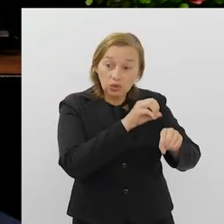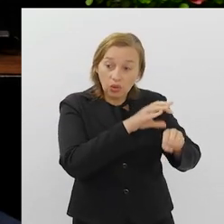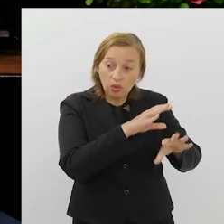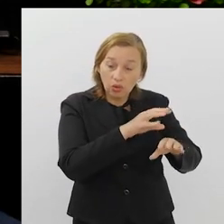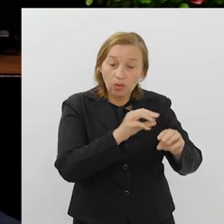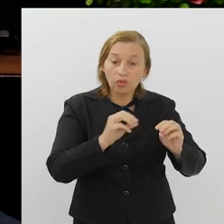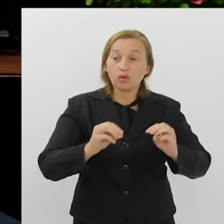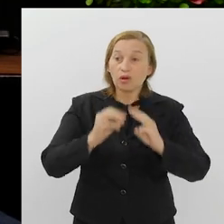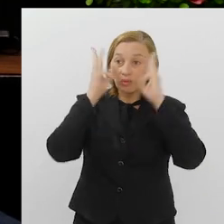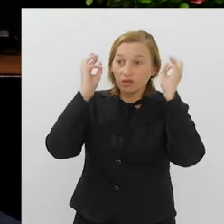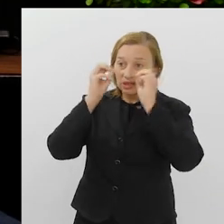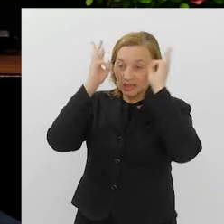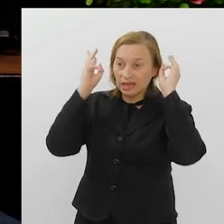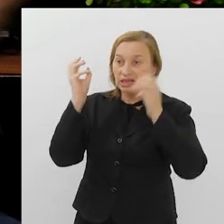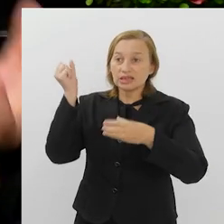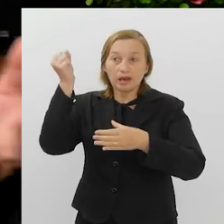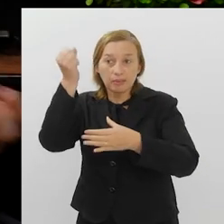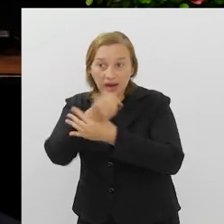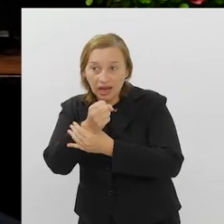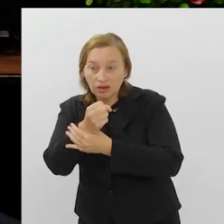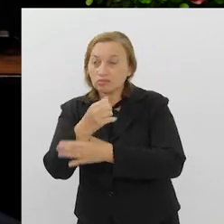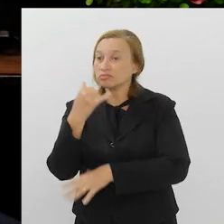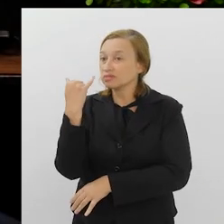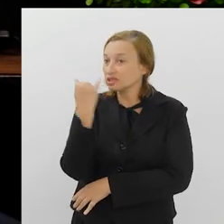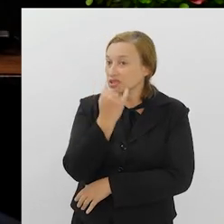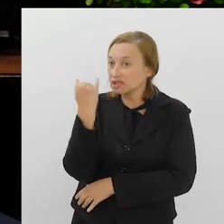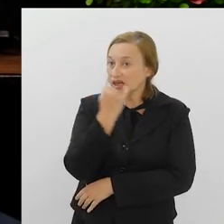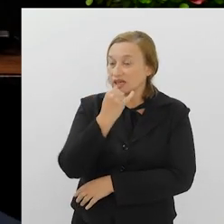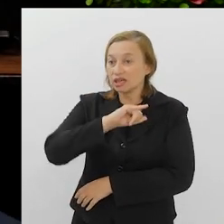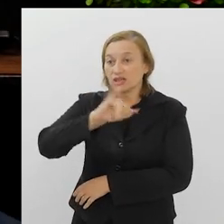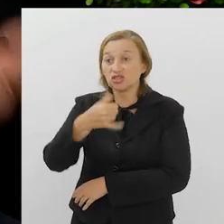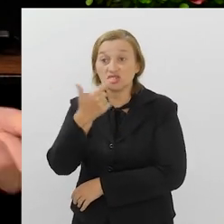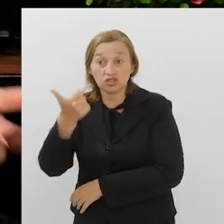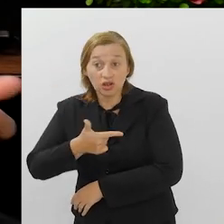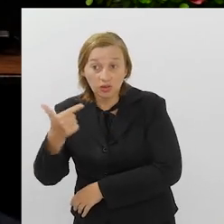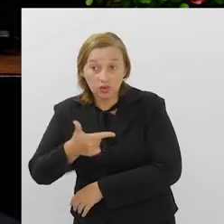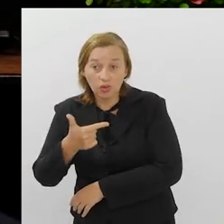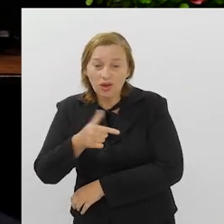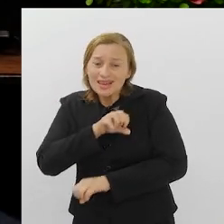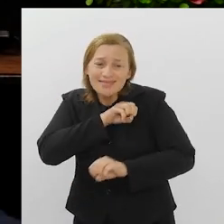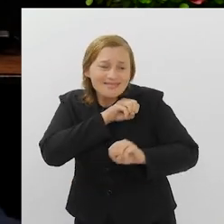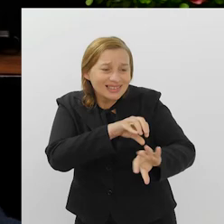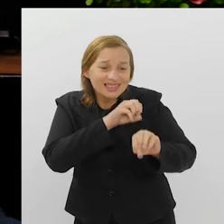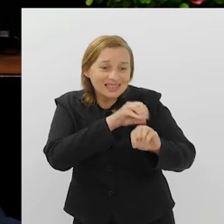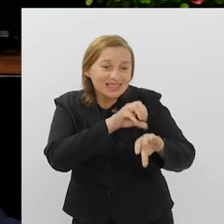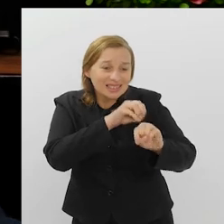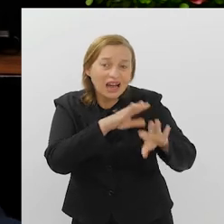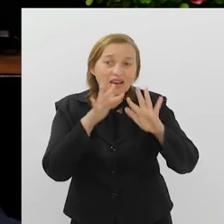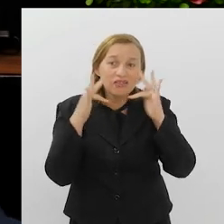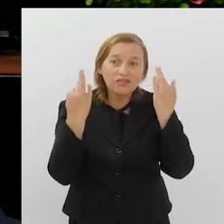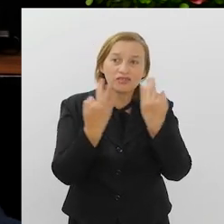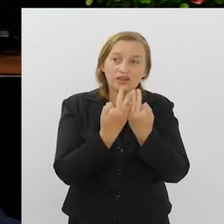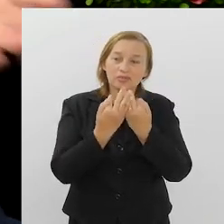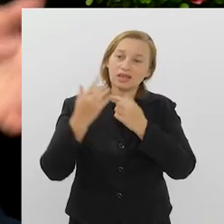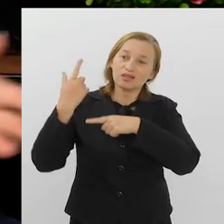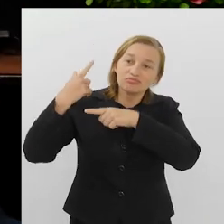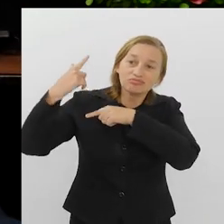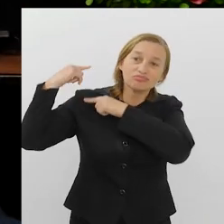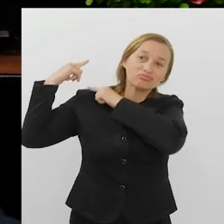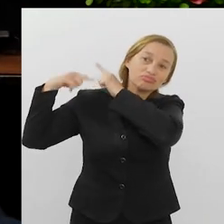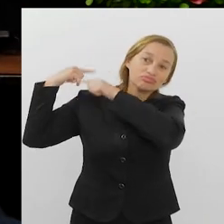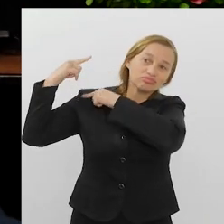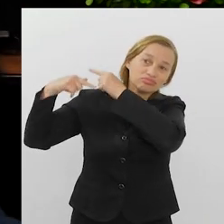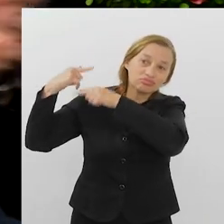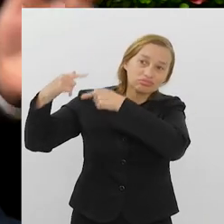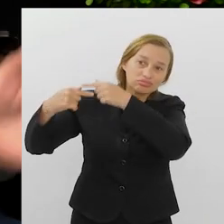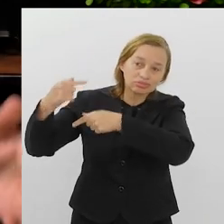Américas os escritos de Moisés de Abraão de Isaque de Jacó e ensinava a família dele e